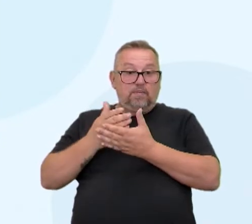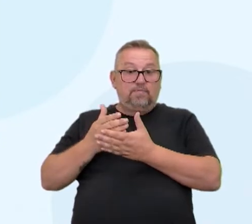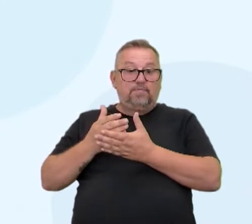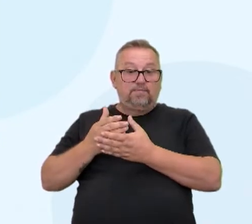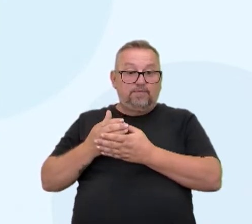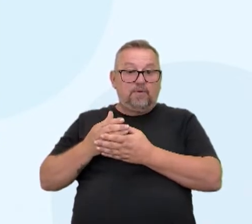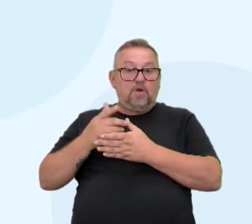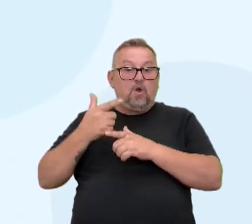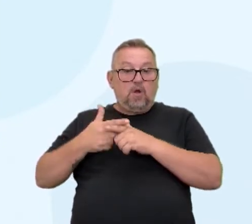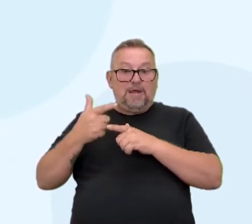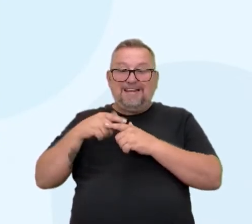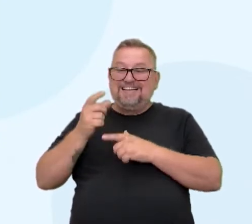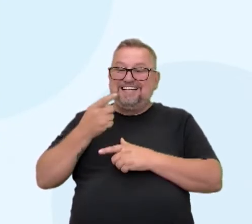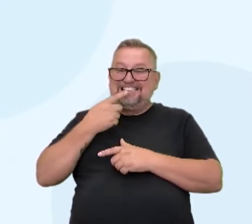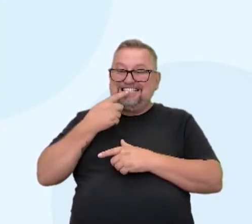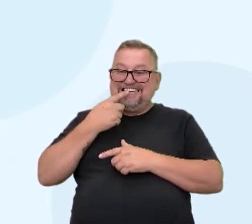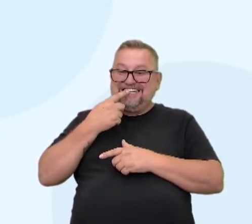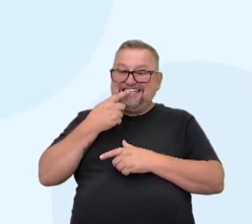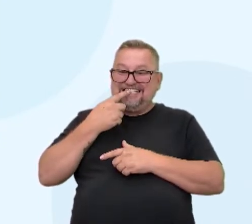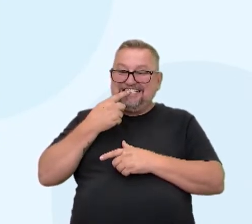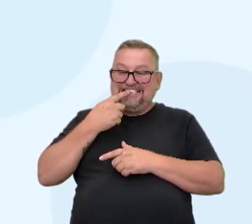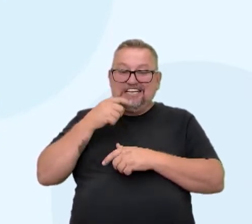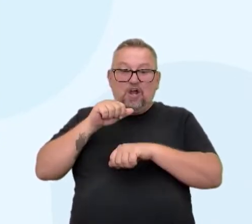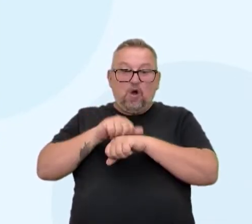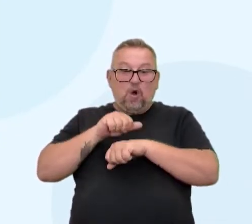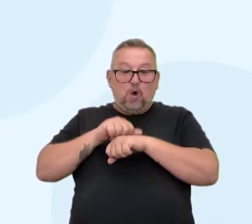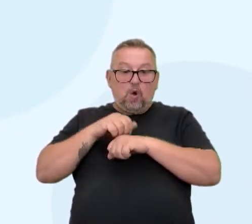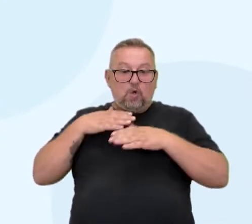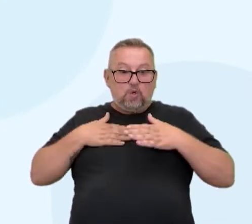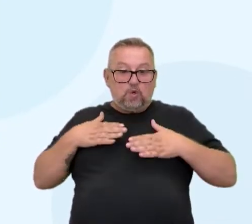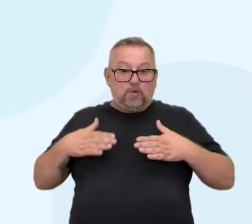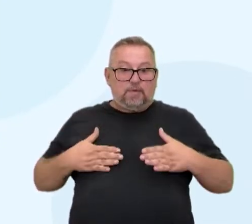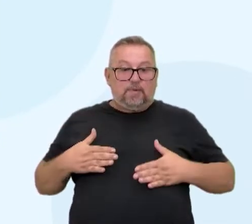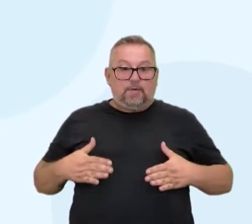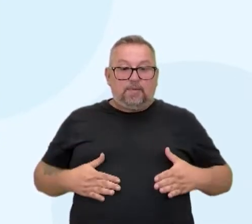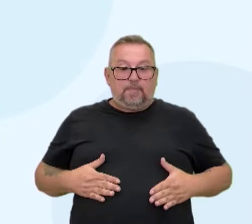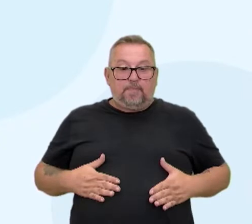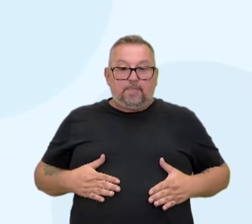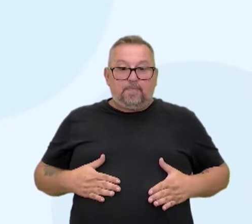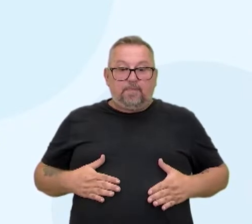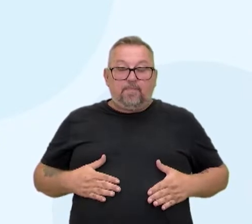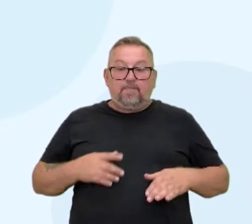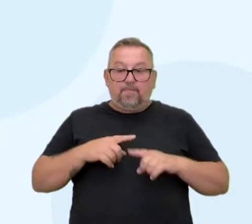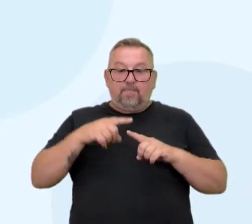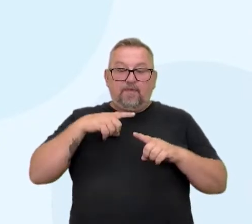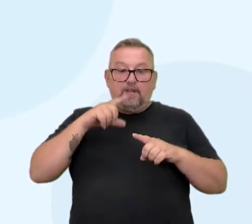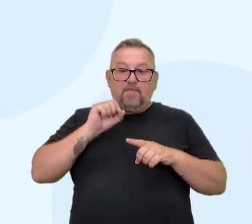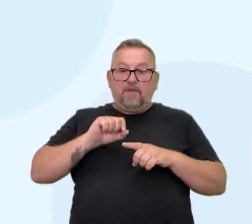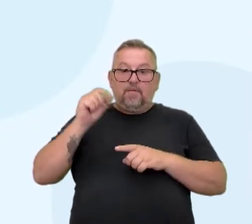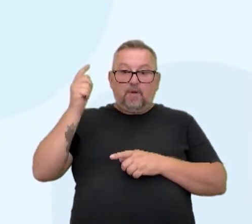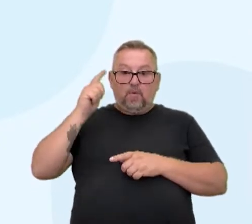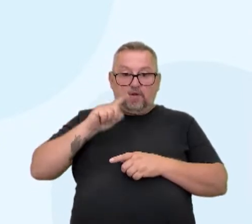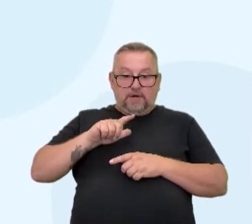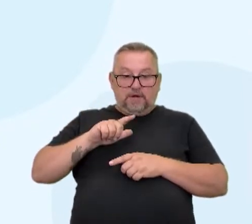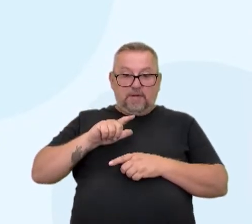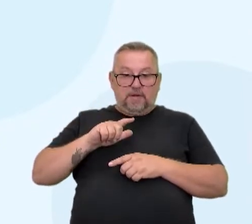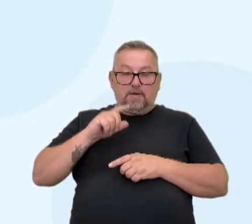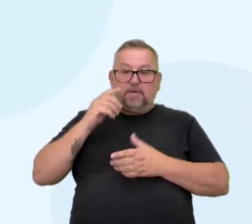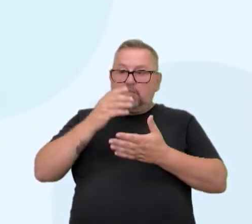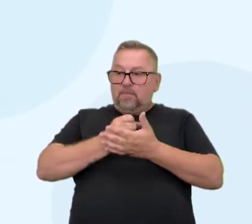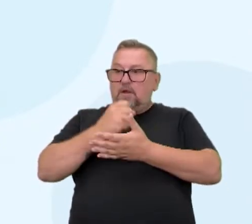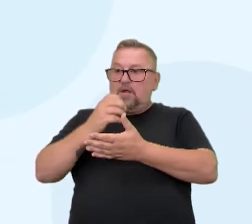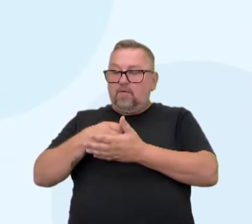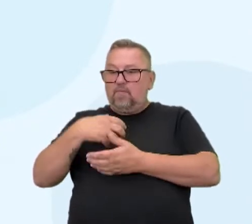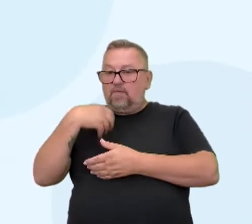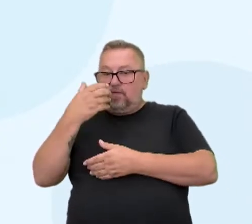e esqueléticos, né, que até então, né, o organismo, o homem, ele estava lá adaptado para conseguir, então,